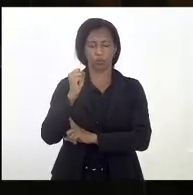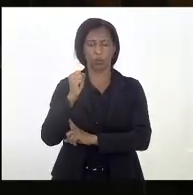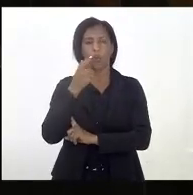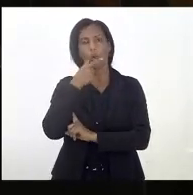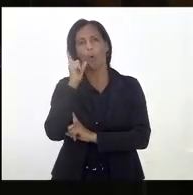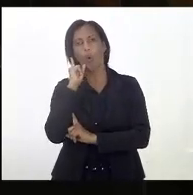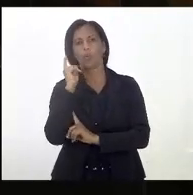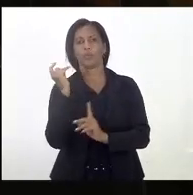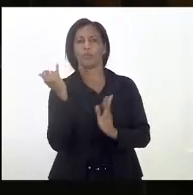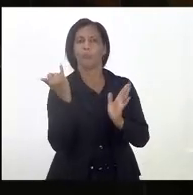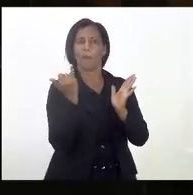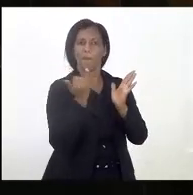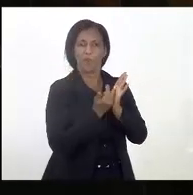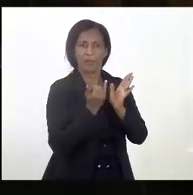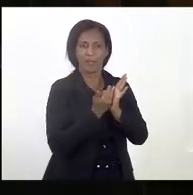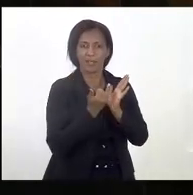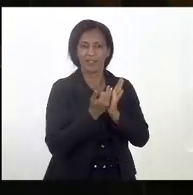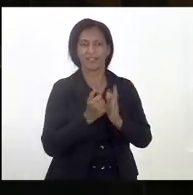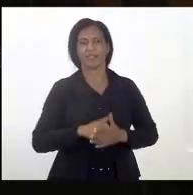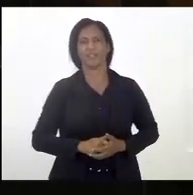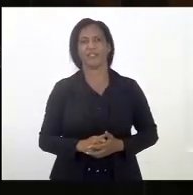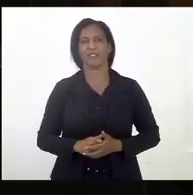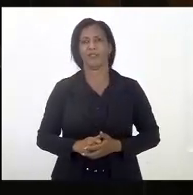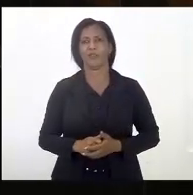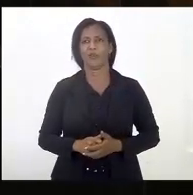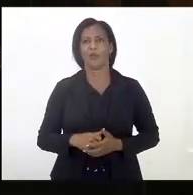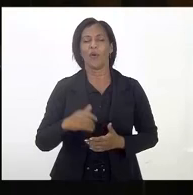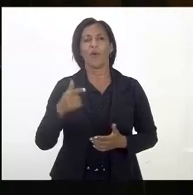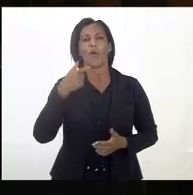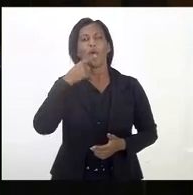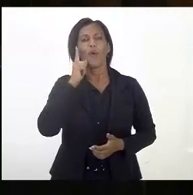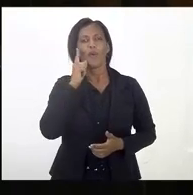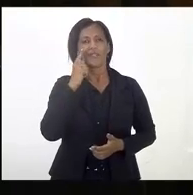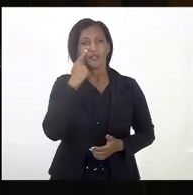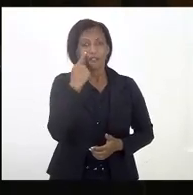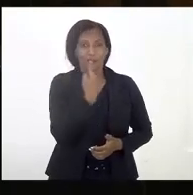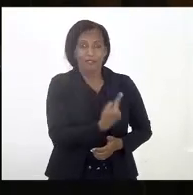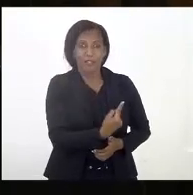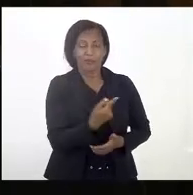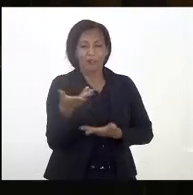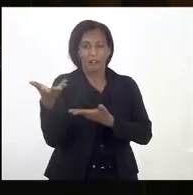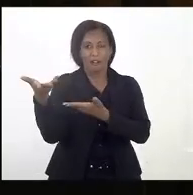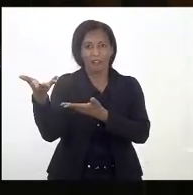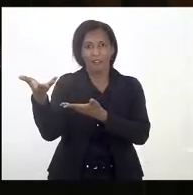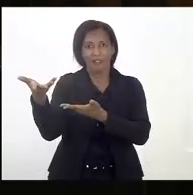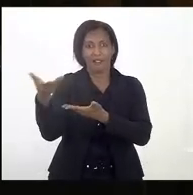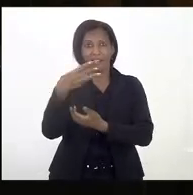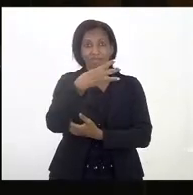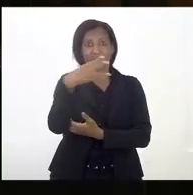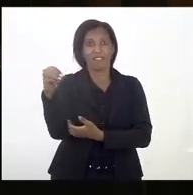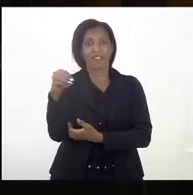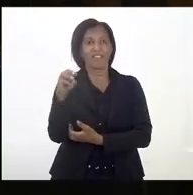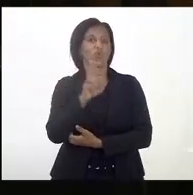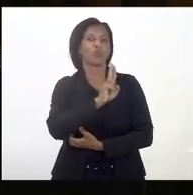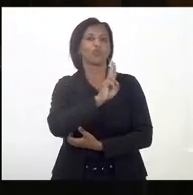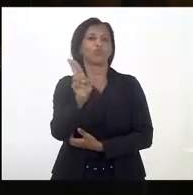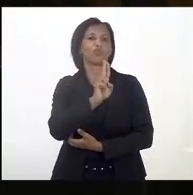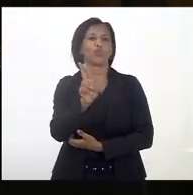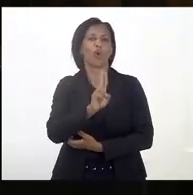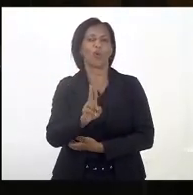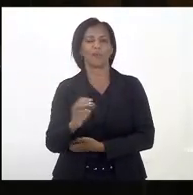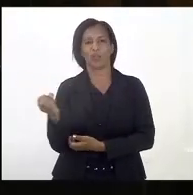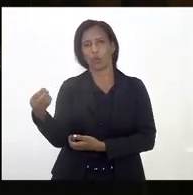publicamos fruto do exposto dessa casa a convocação acompanhamos a publicação da convocação de 300 novos